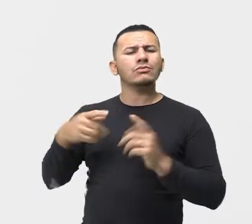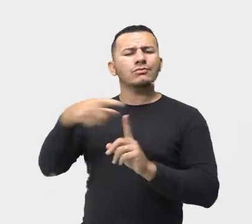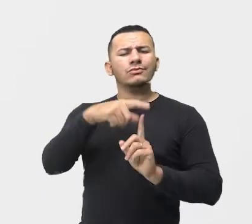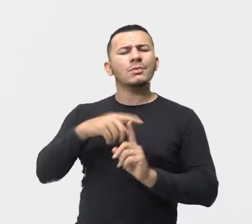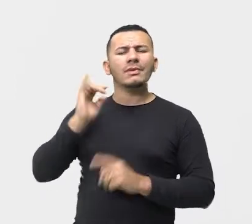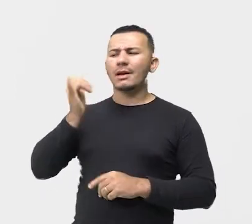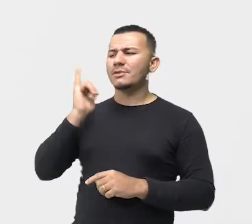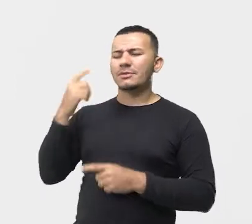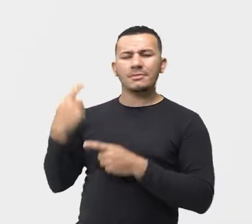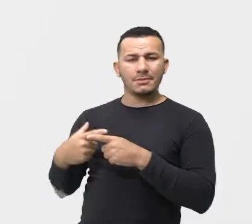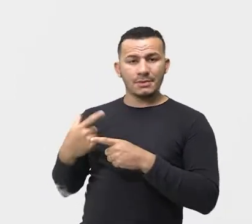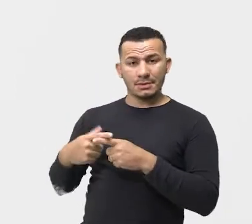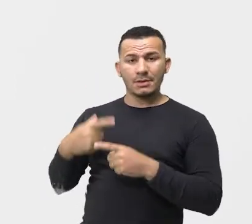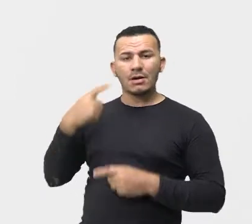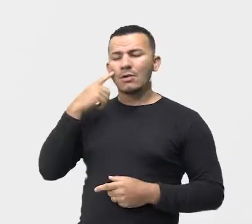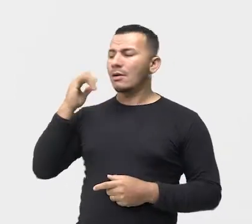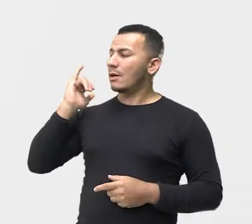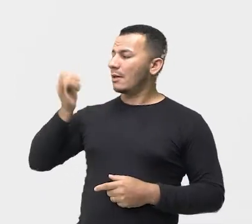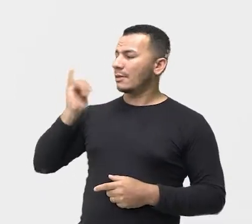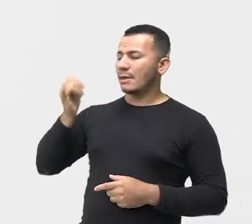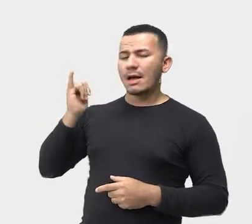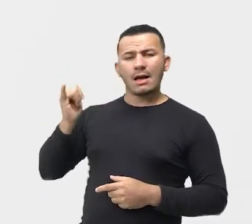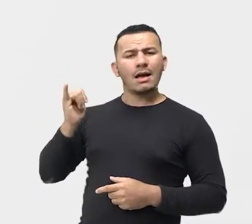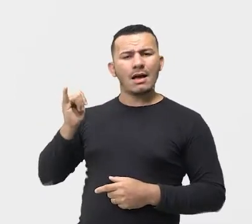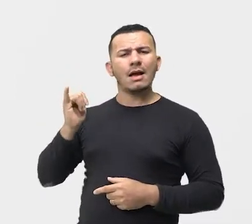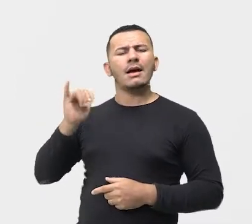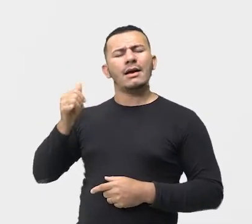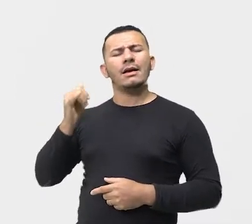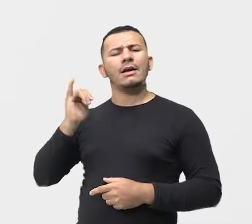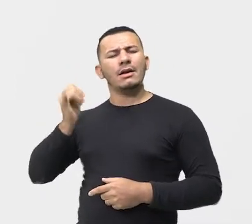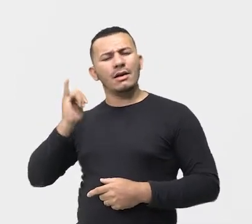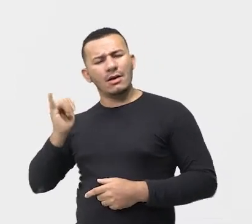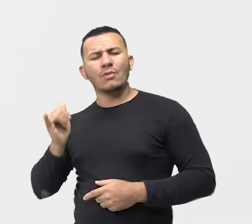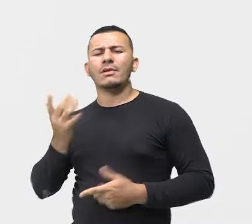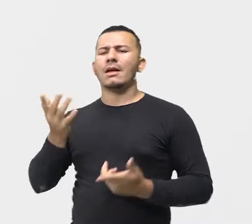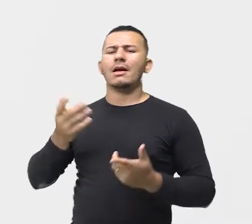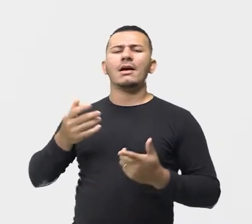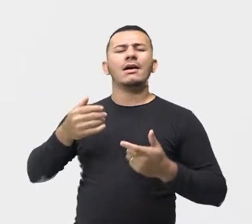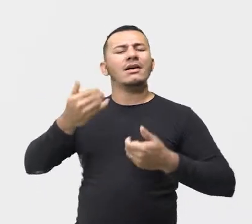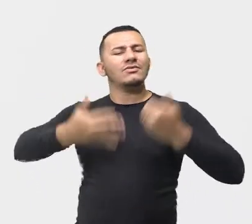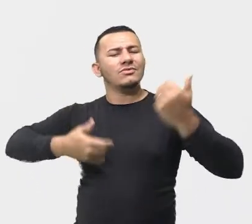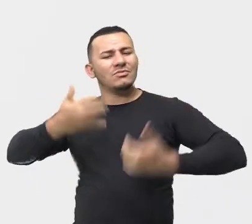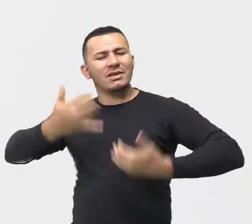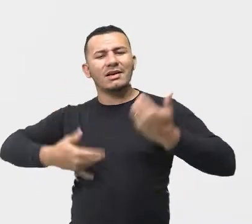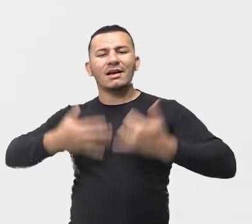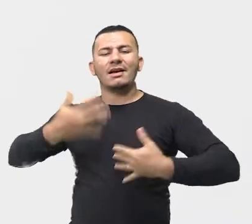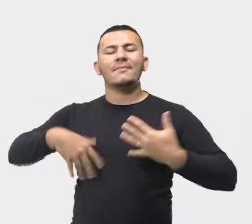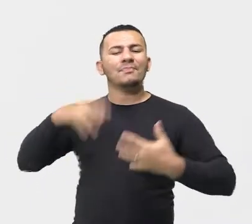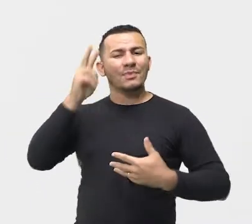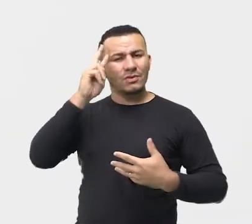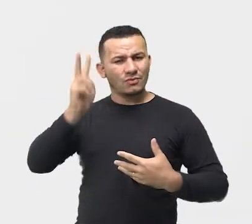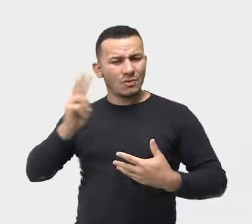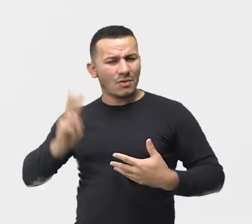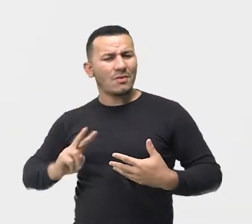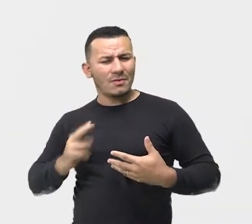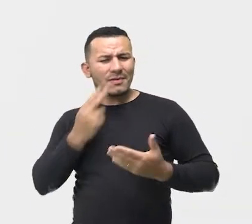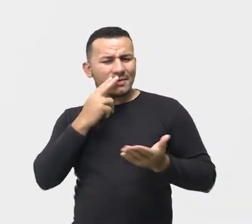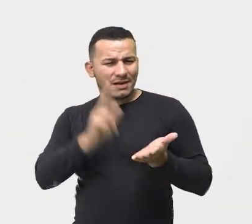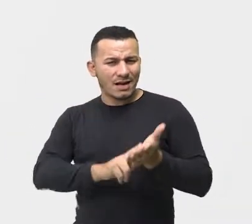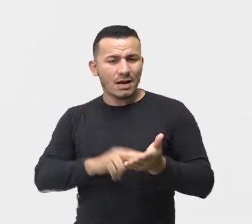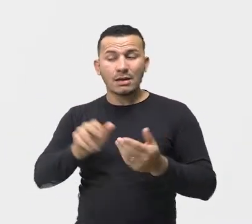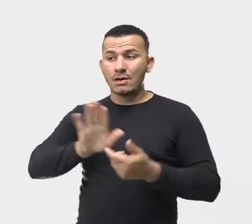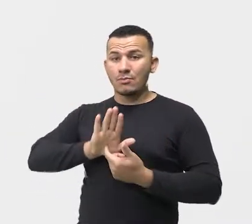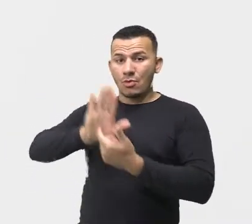tipo narrativo Por que narra contar Ou seja narrar os fatos contar os fatos mostrando